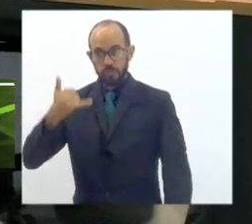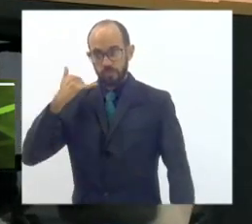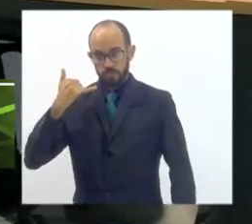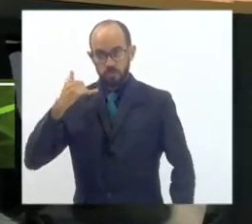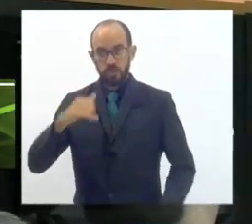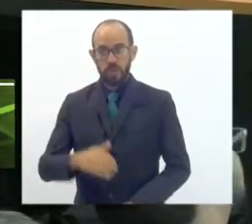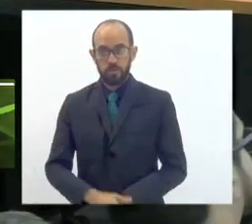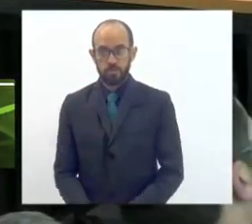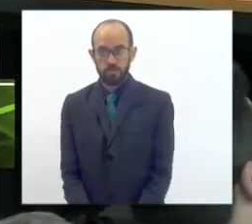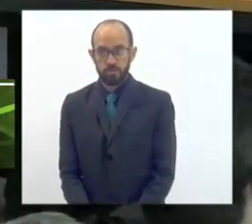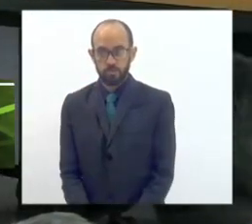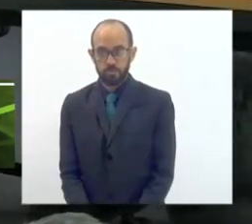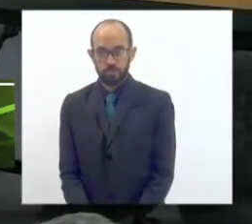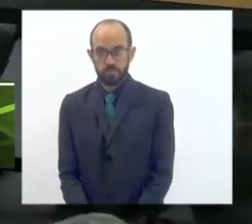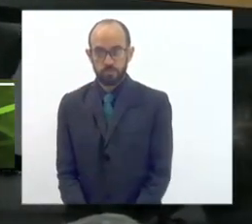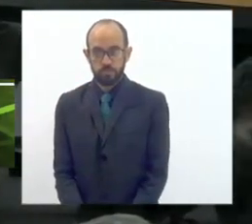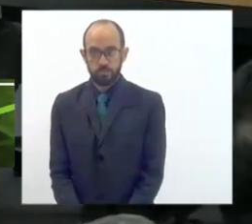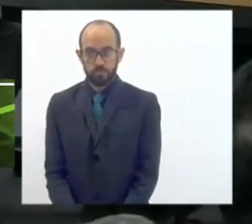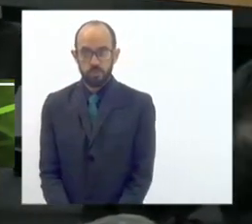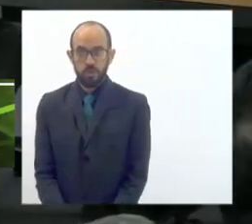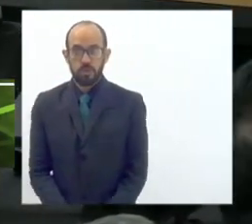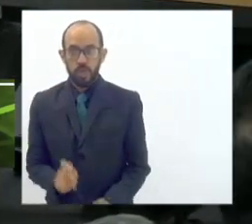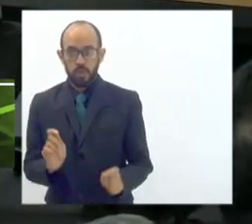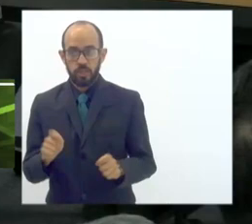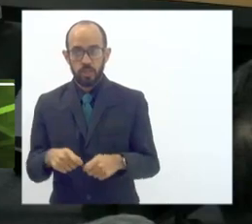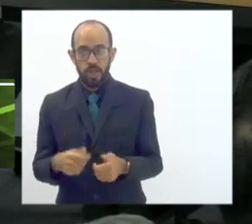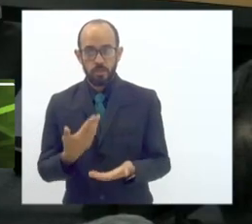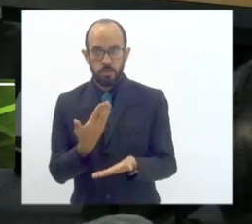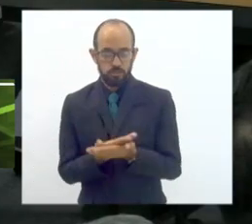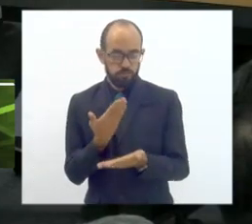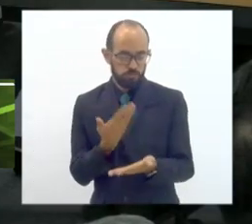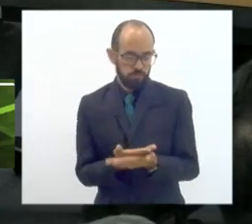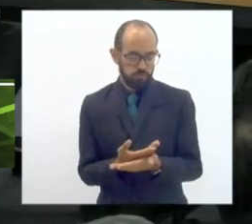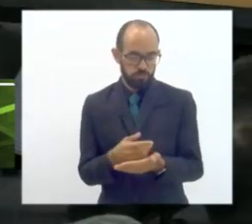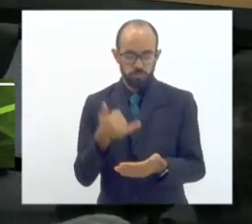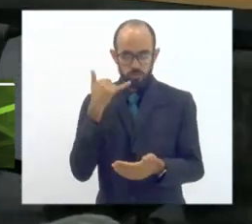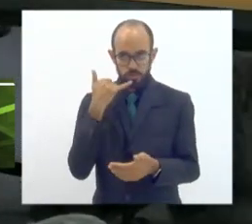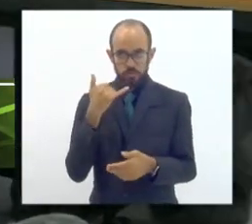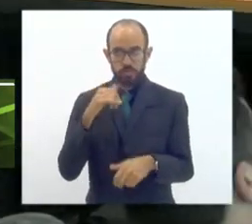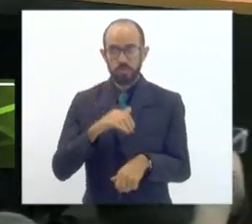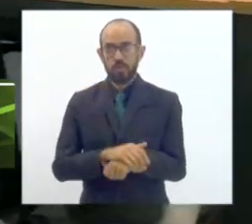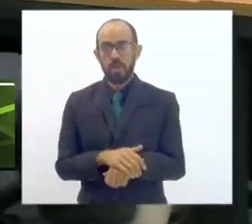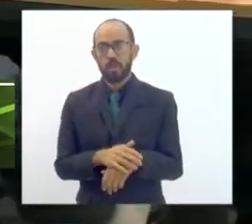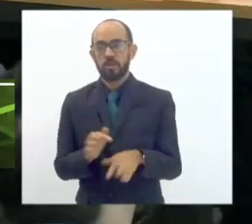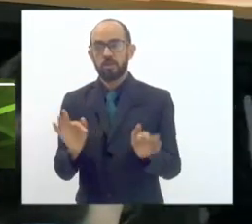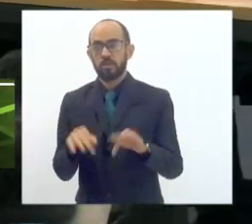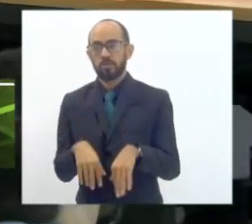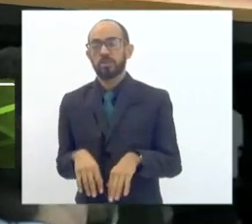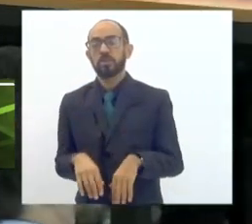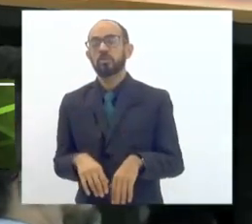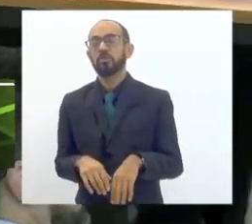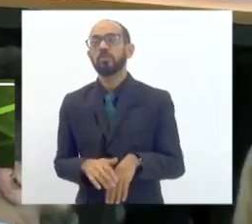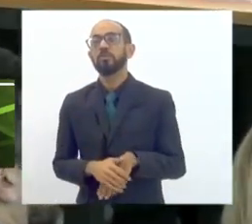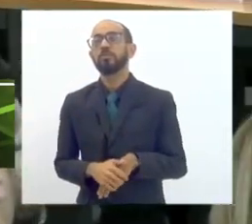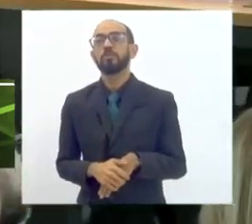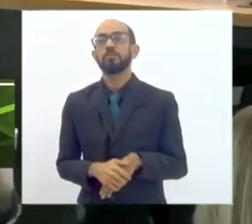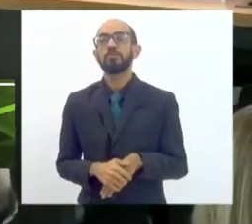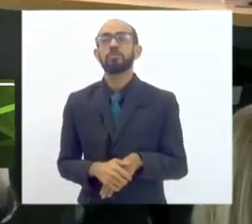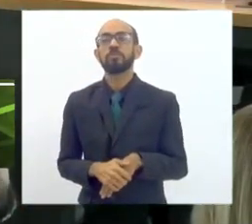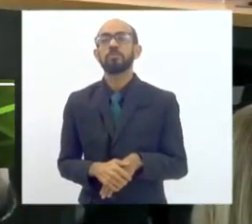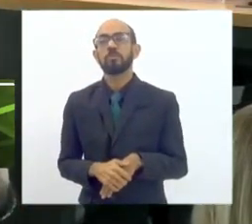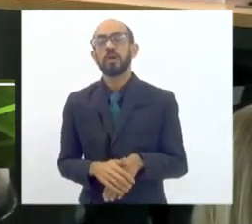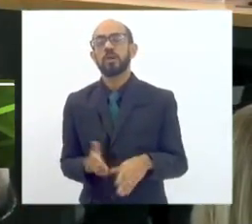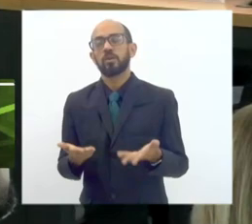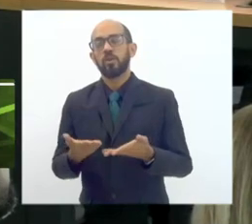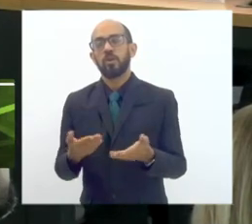Tá? Já está com ela podendo ser acompanhada as aulas ali. Estou terminando. A outra questão fundamental